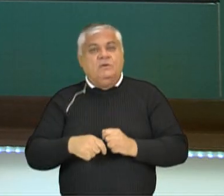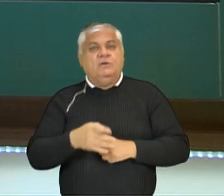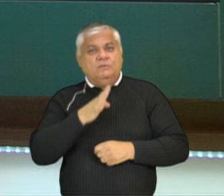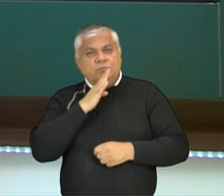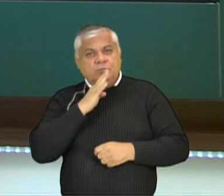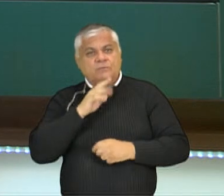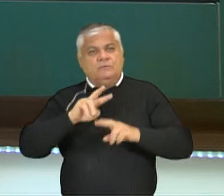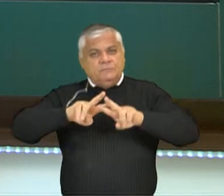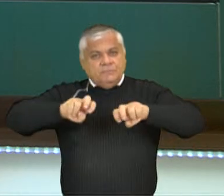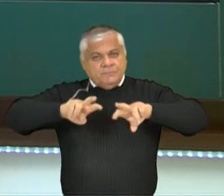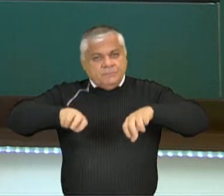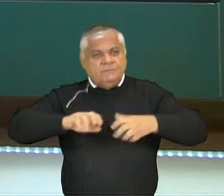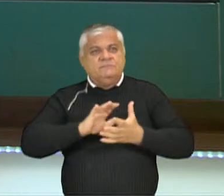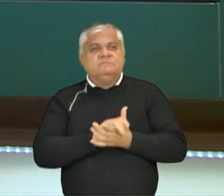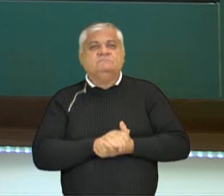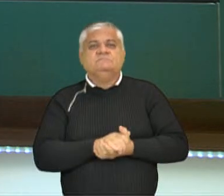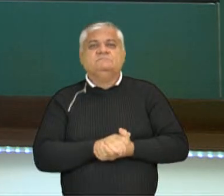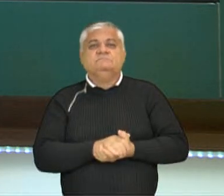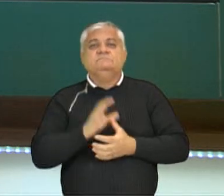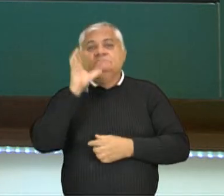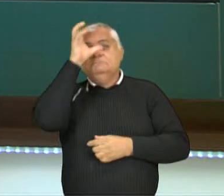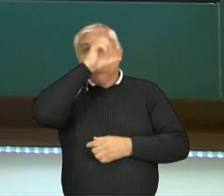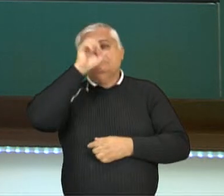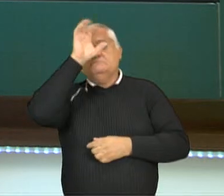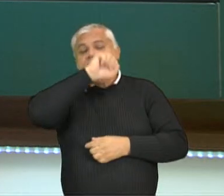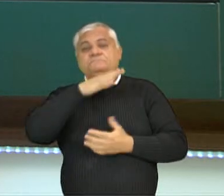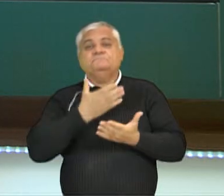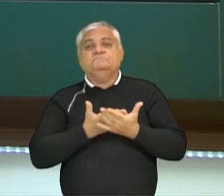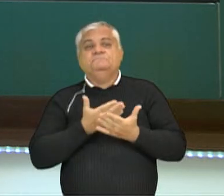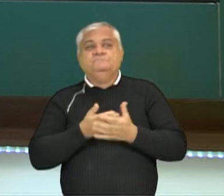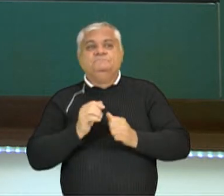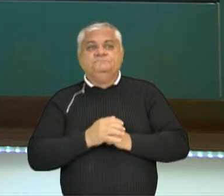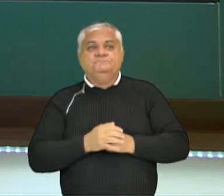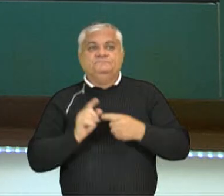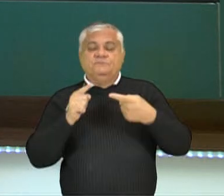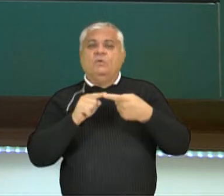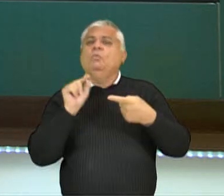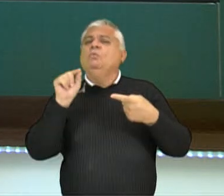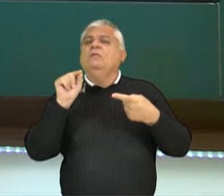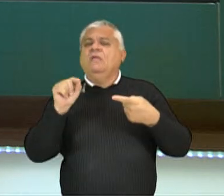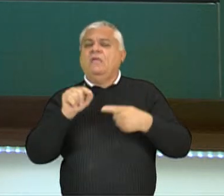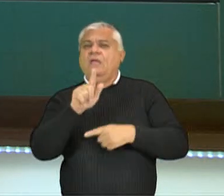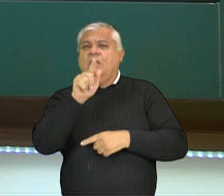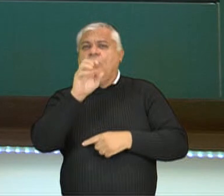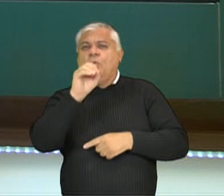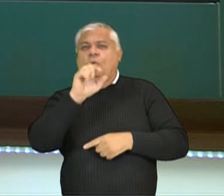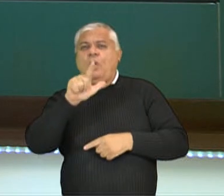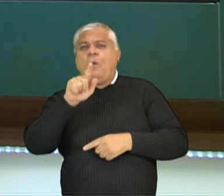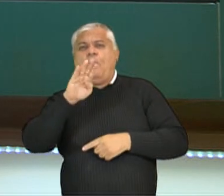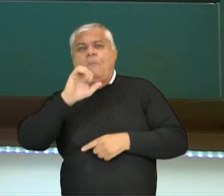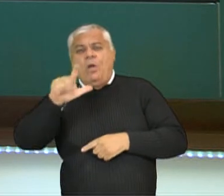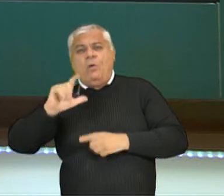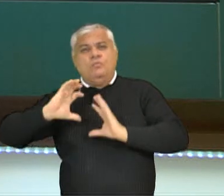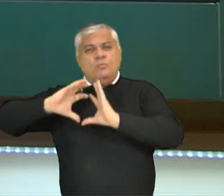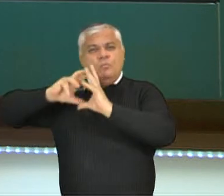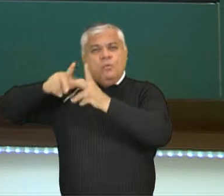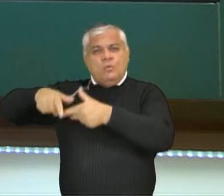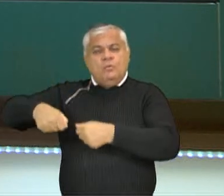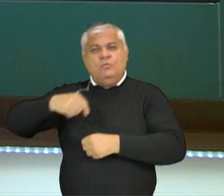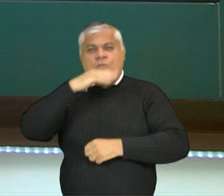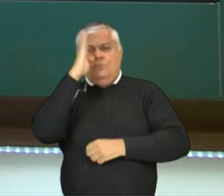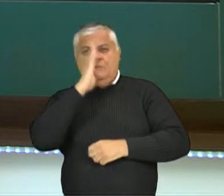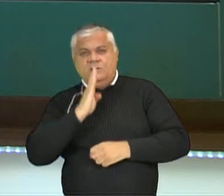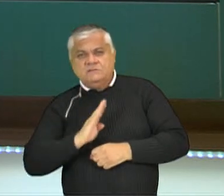sobre ele. E o que a gente viu na nossa aula? Nós vimos sobre o que é o GoBall, GoBall no mundo, no Brasil,